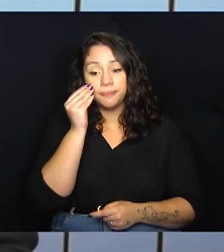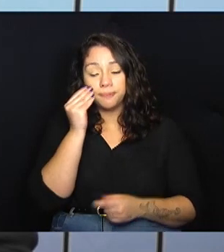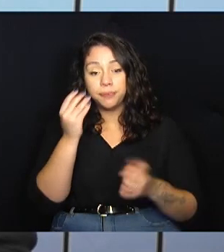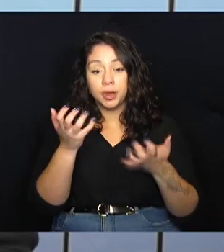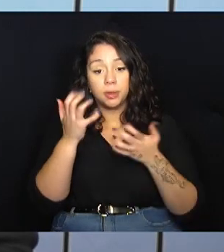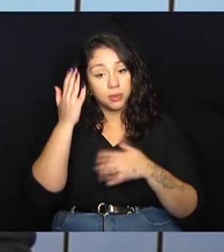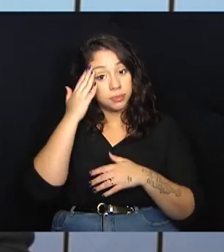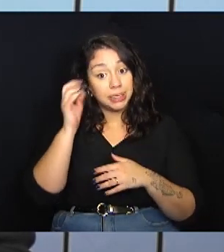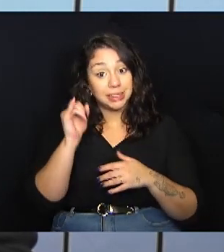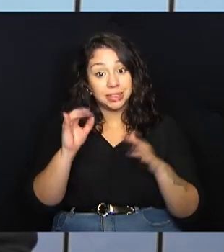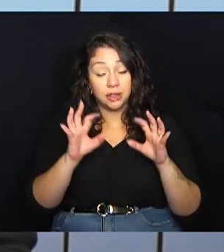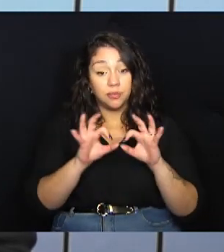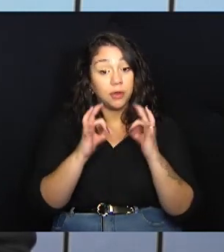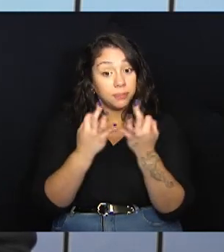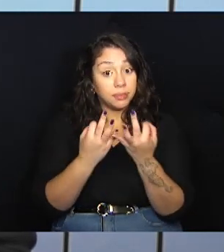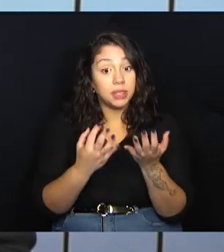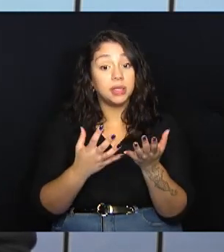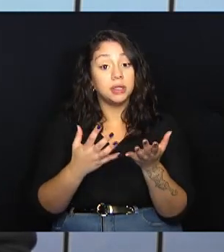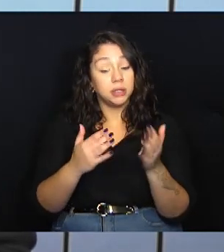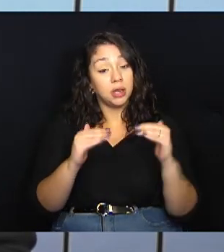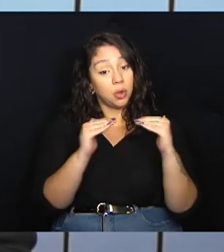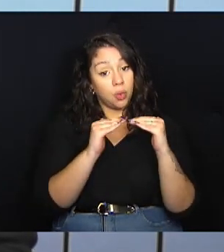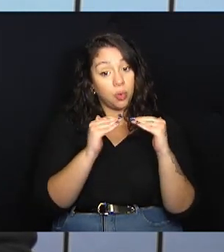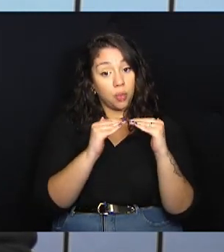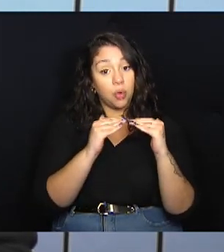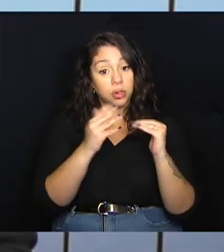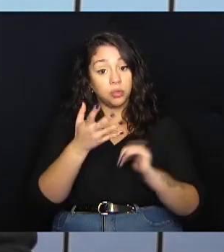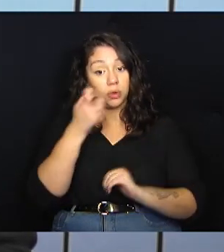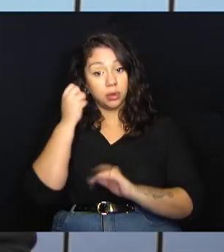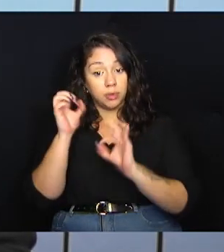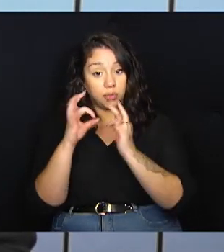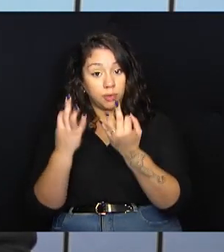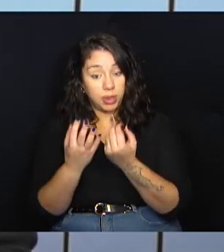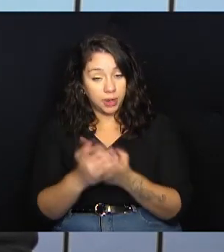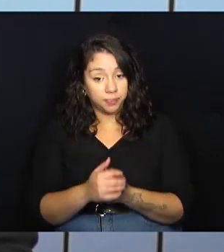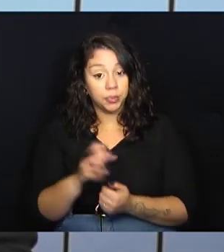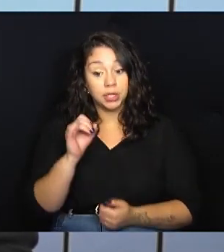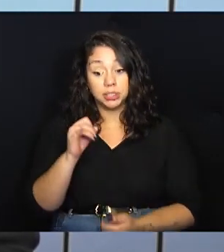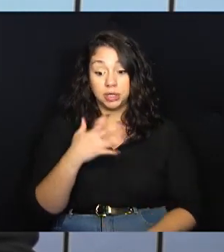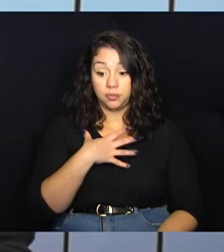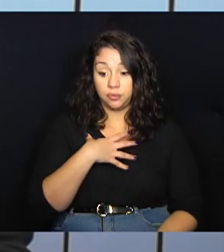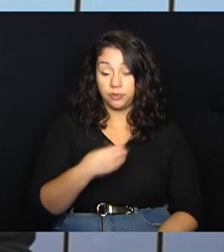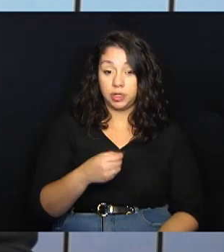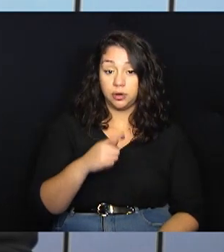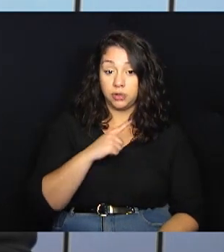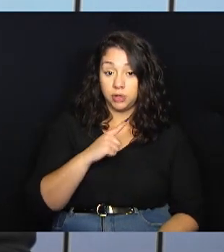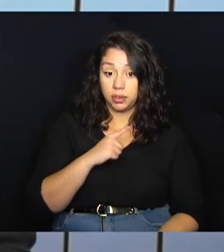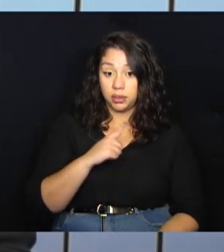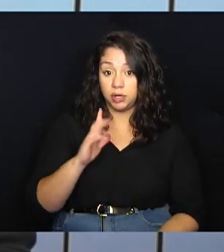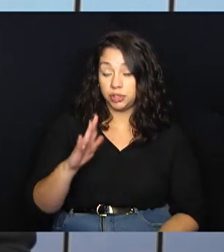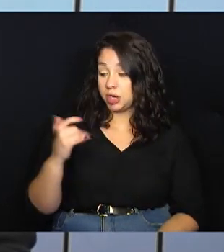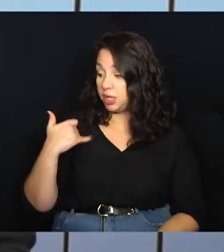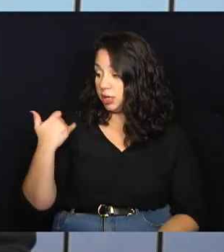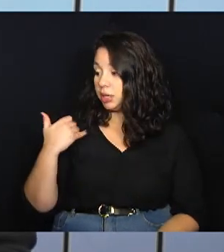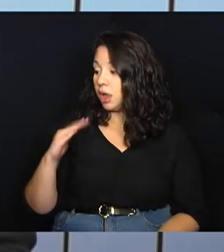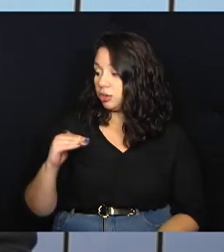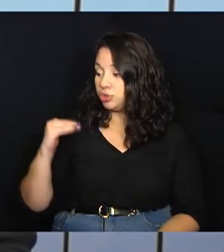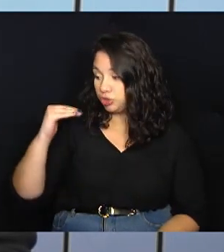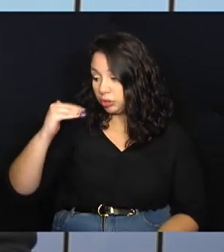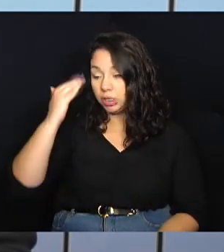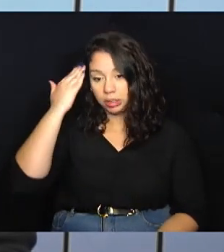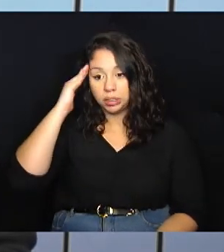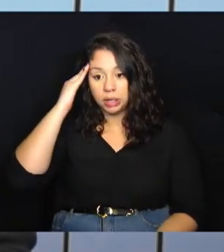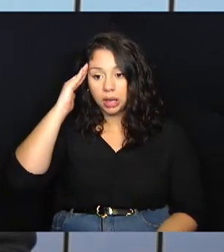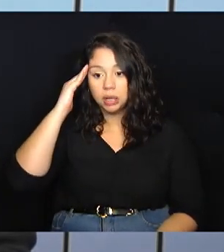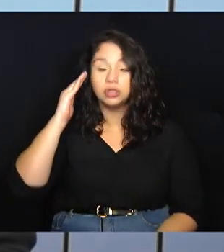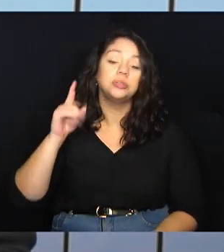a família concorda com o acolhimento familiar, né? Então, se são filhos já numa idade que compreende, enfim,